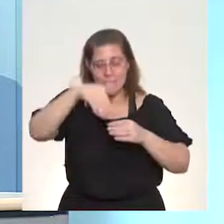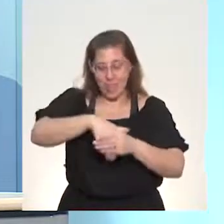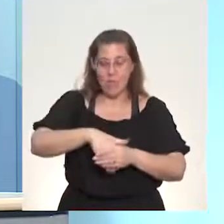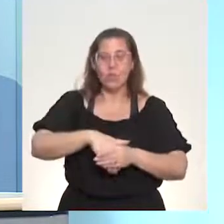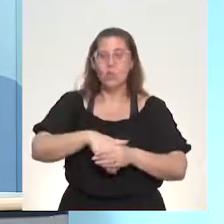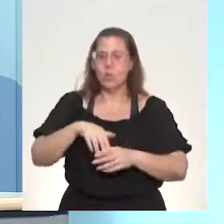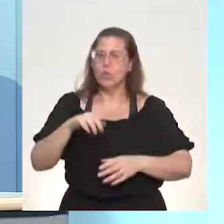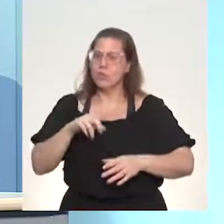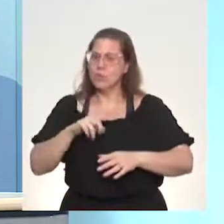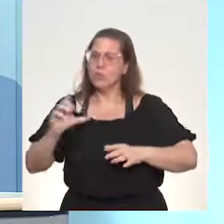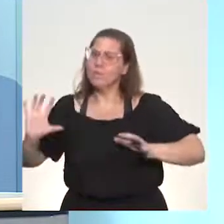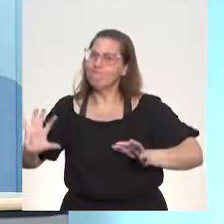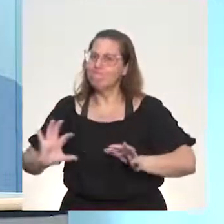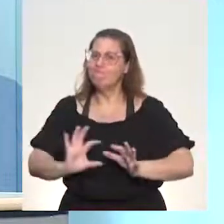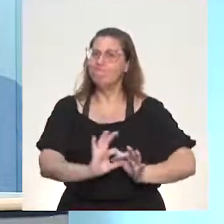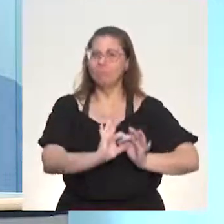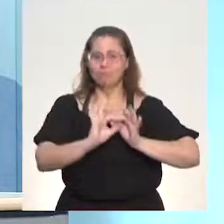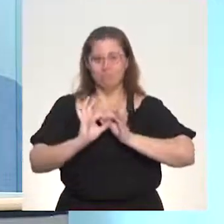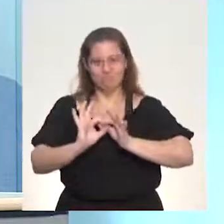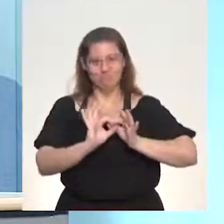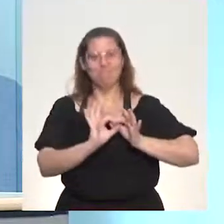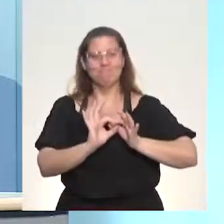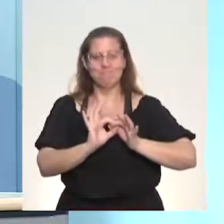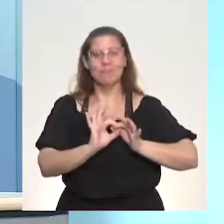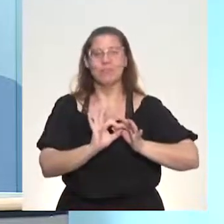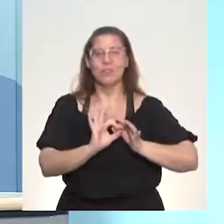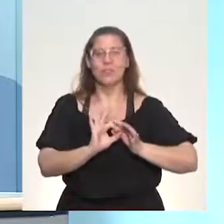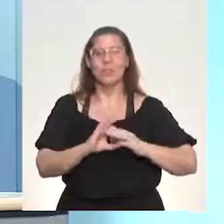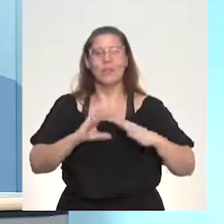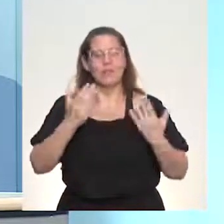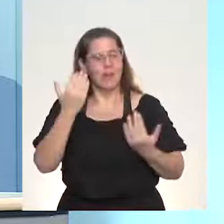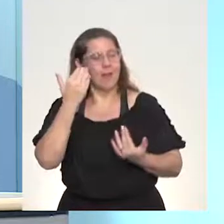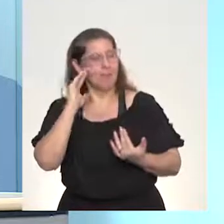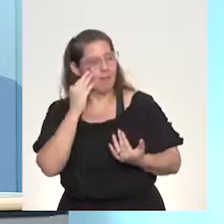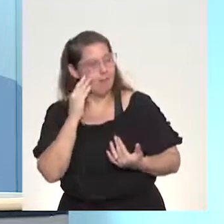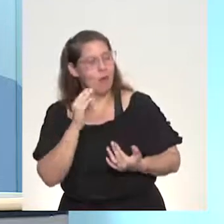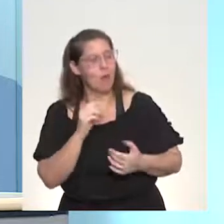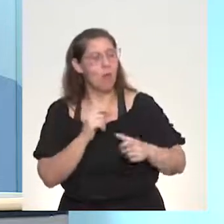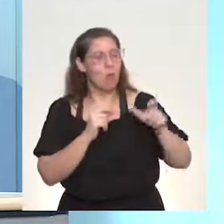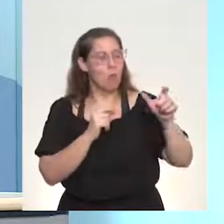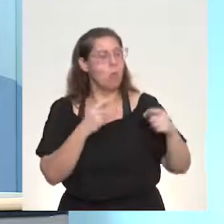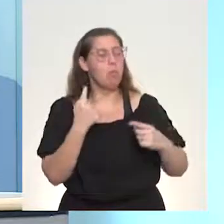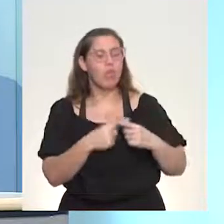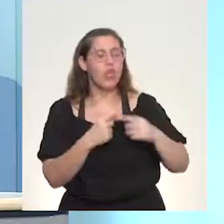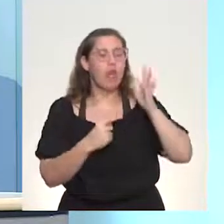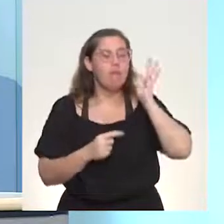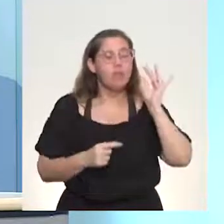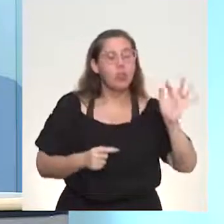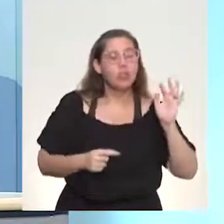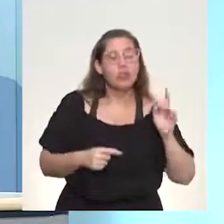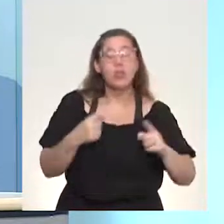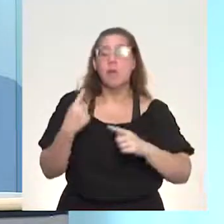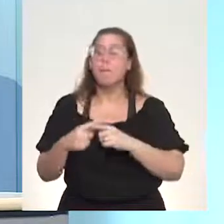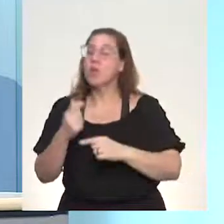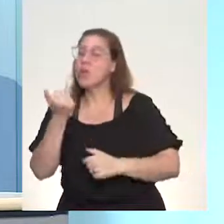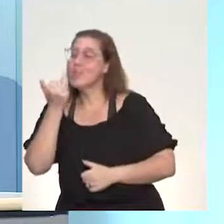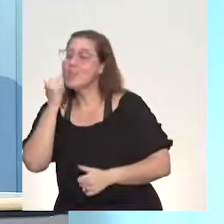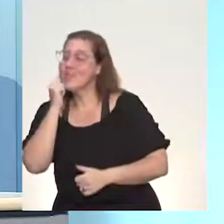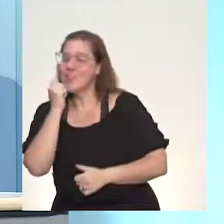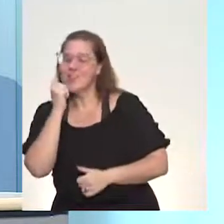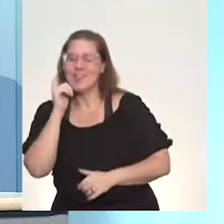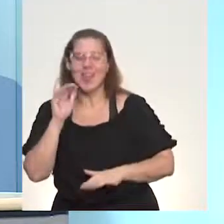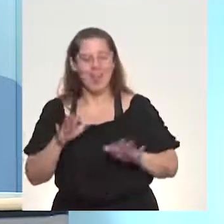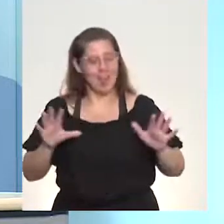vai causar ou vai desdobrar a sua arte, a sua ciência, enfim, a sua filosofia de um modo ainda